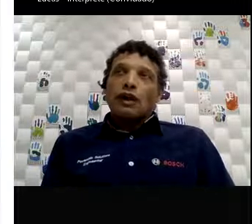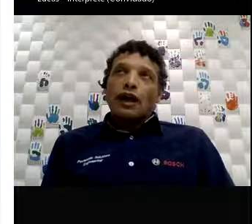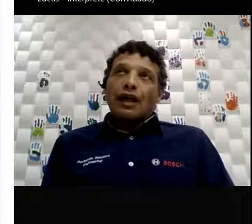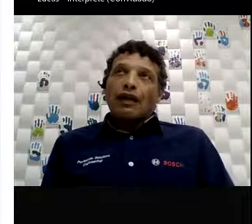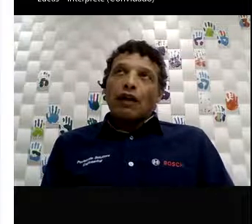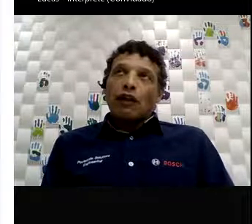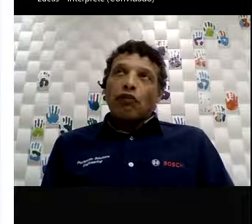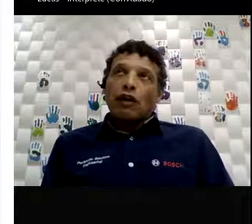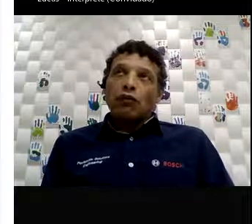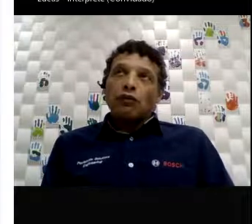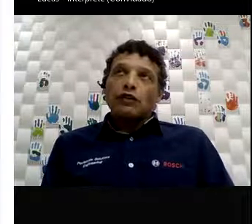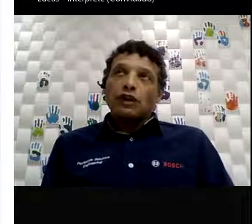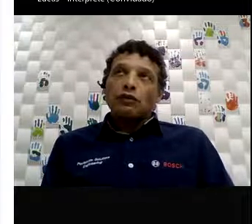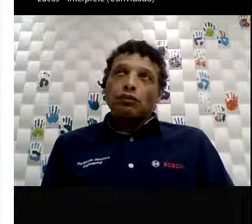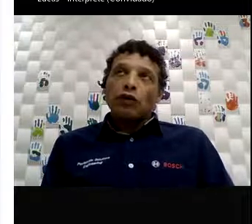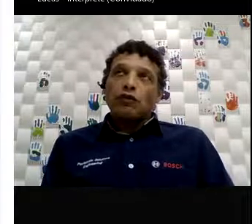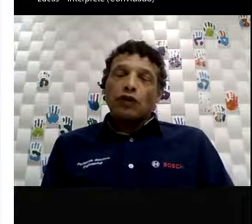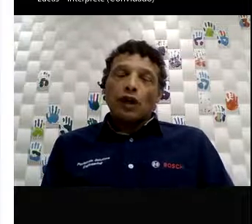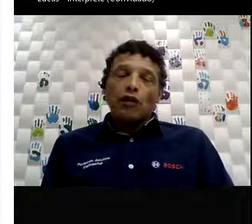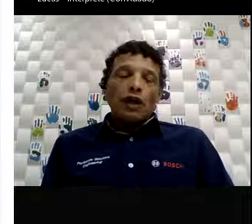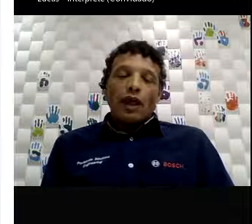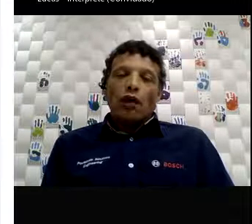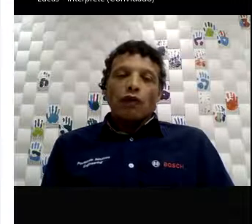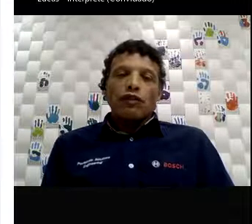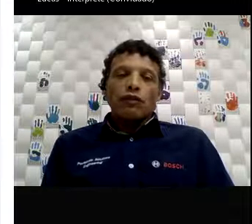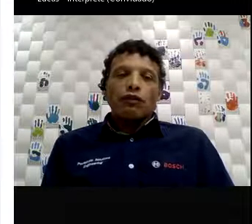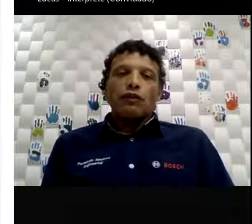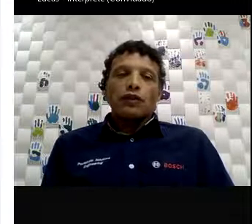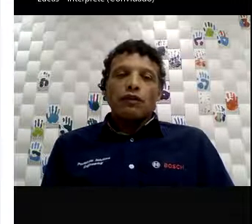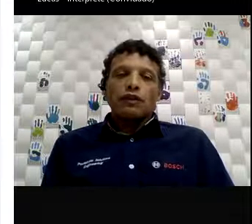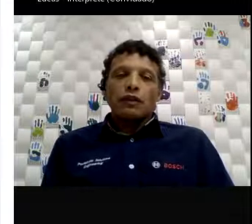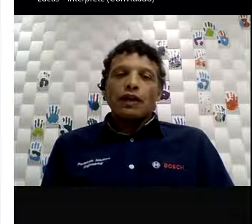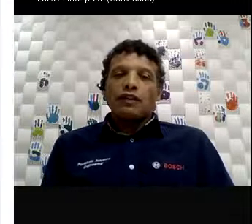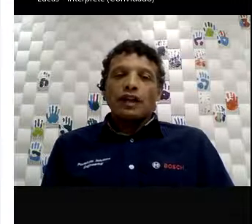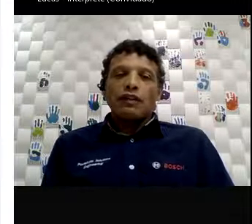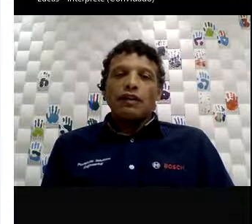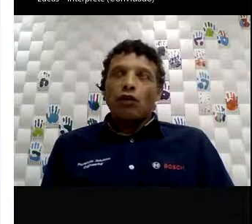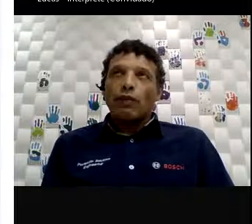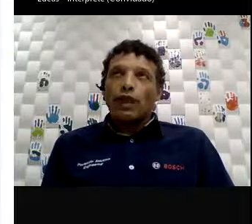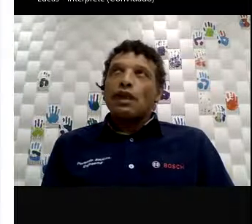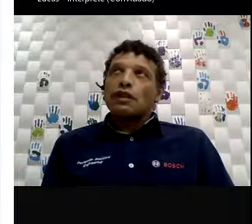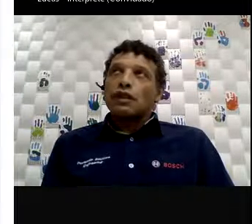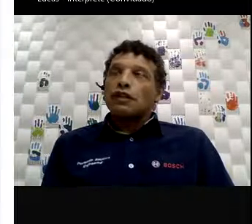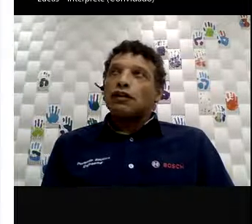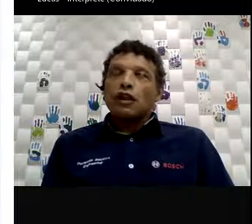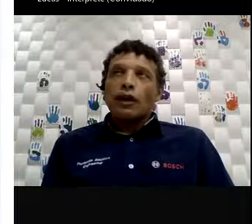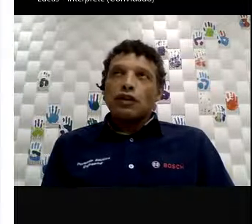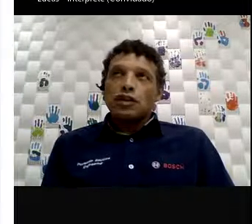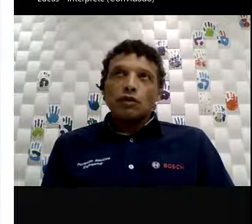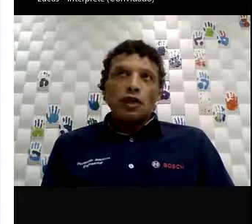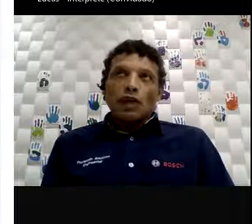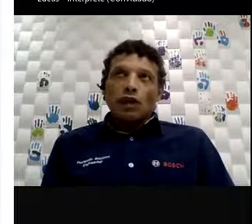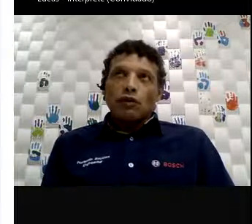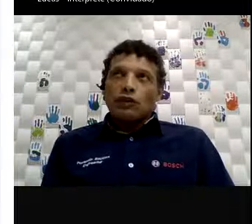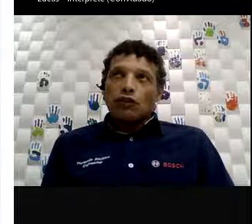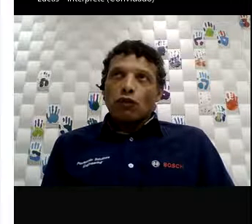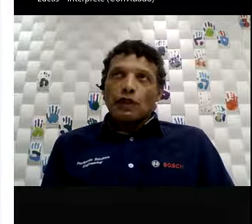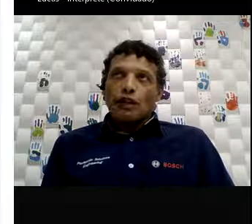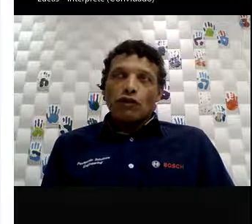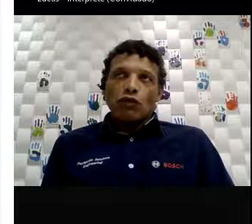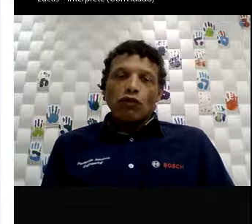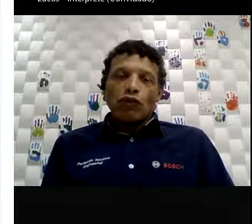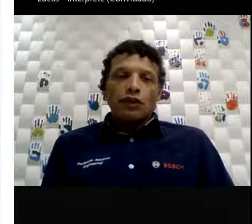cresçam na sua evolução profissional, é algo assim formidável. Então, a resiliência é algo interessante. Trabalho em time é uma